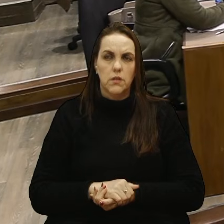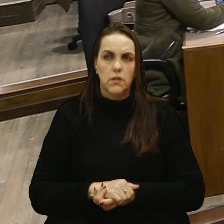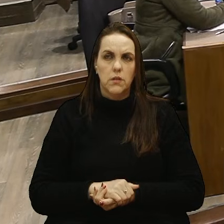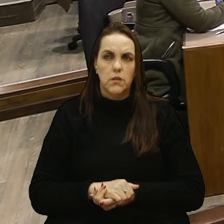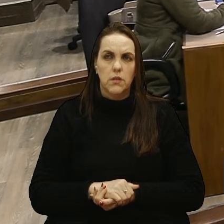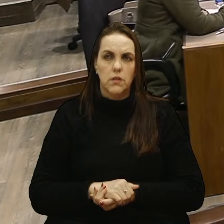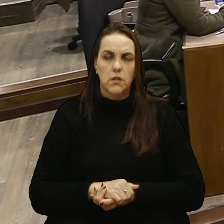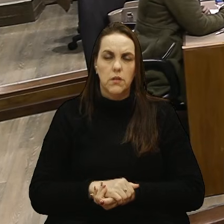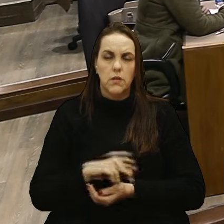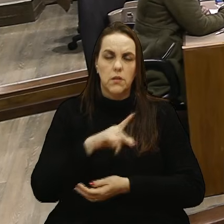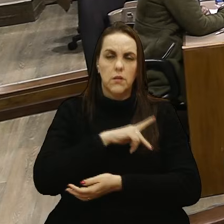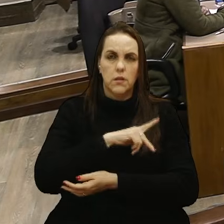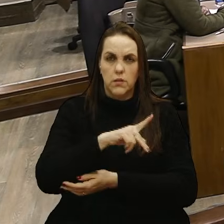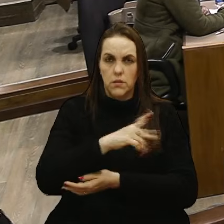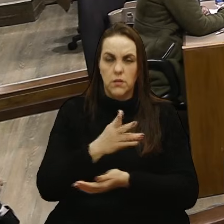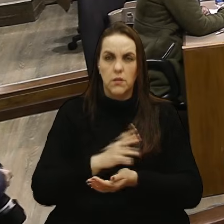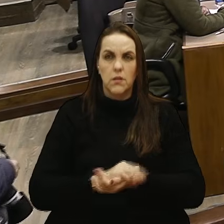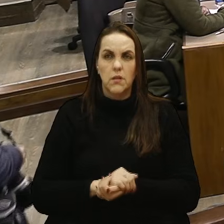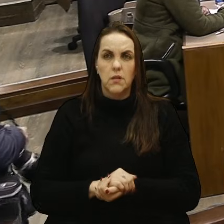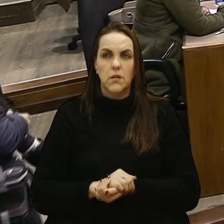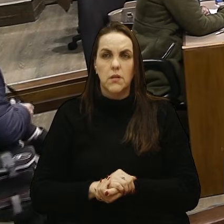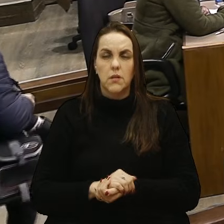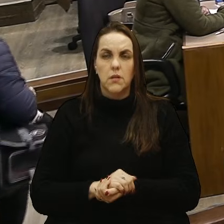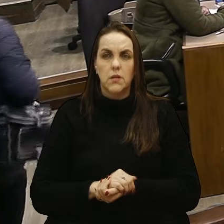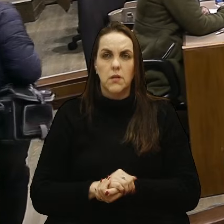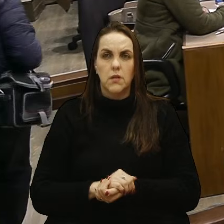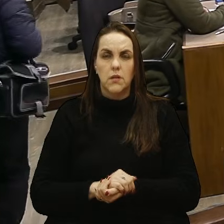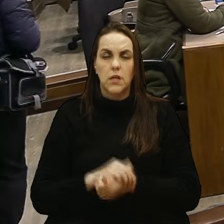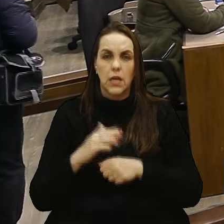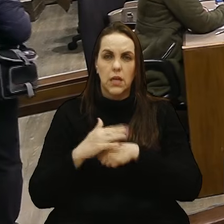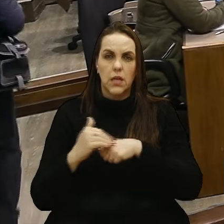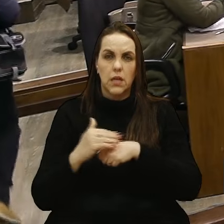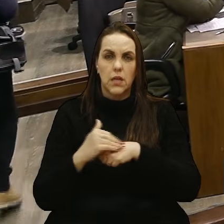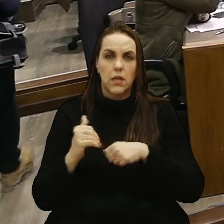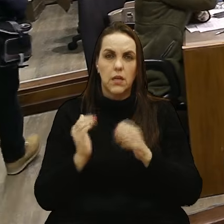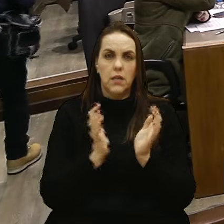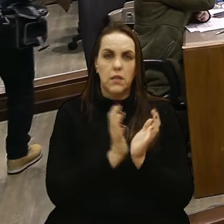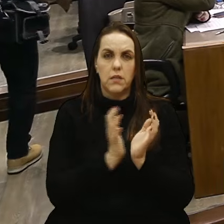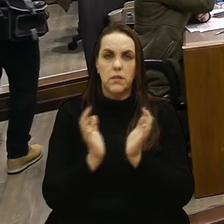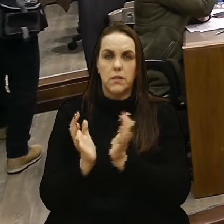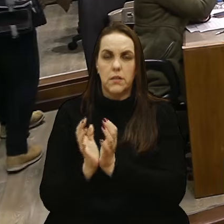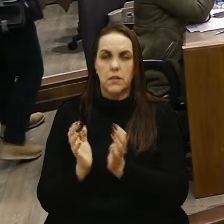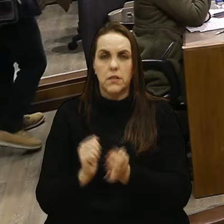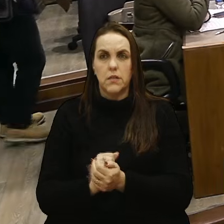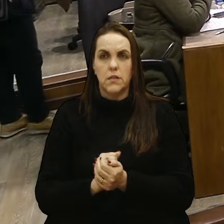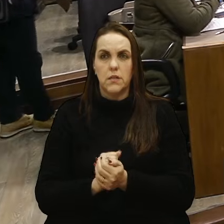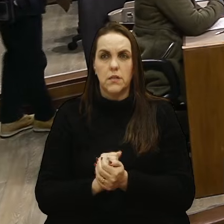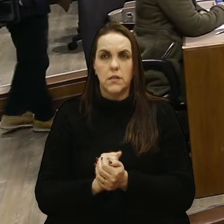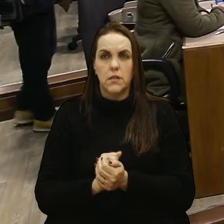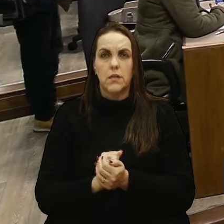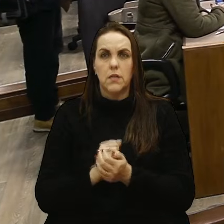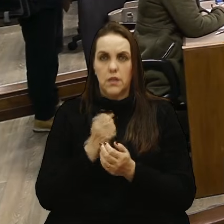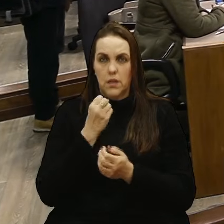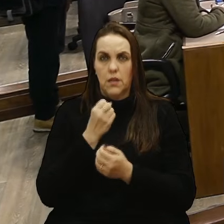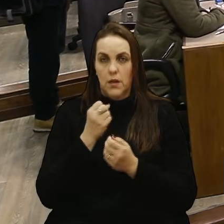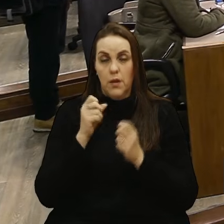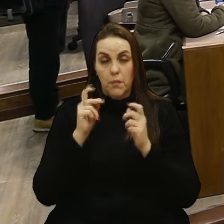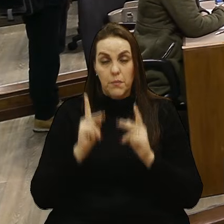Senhor presidente, queridos colegas, pessoal da Codeca, seja muito bem-vindo.